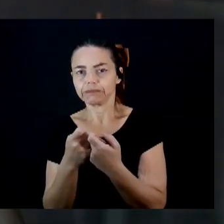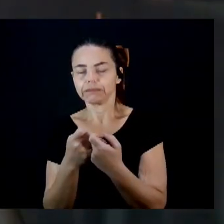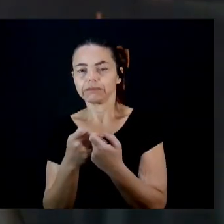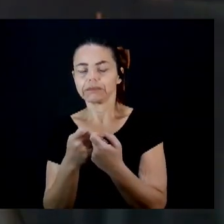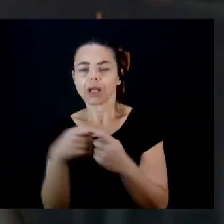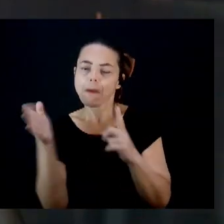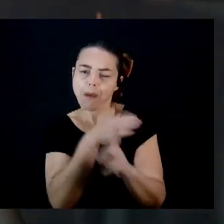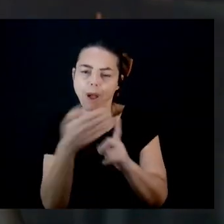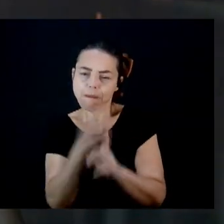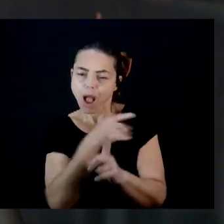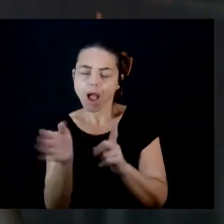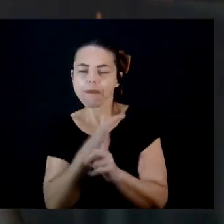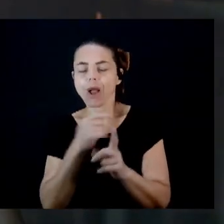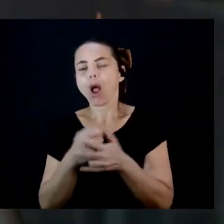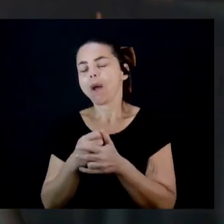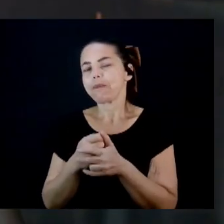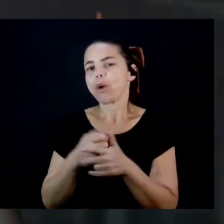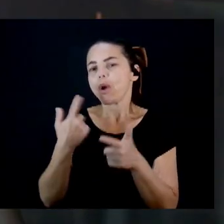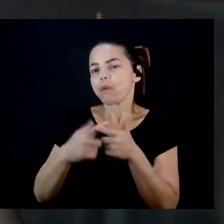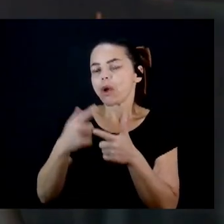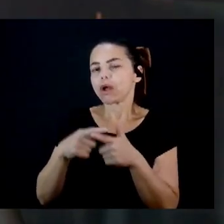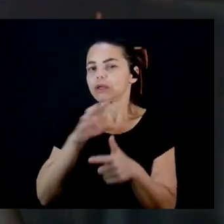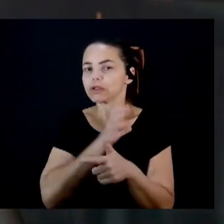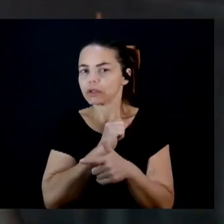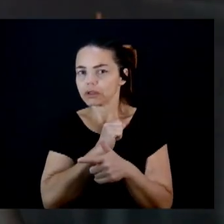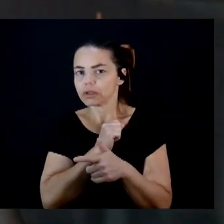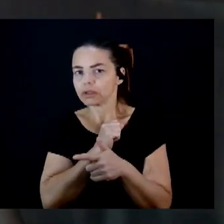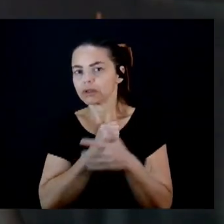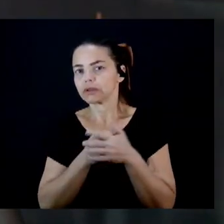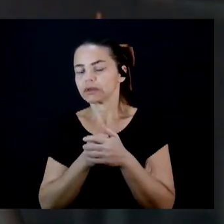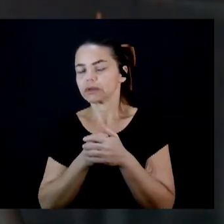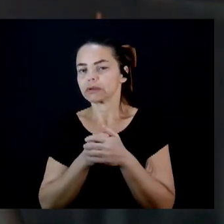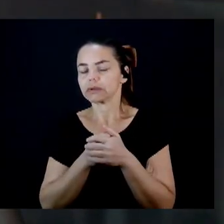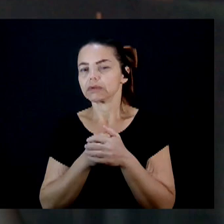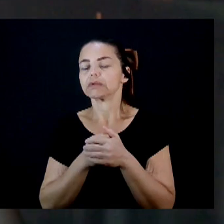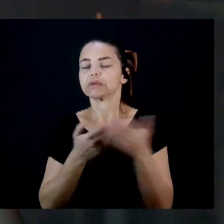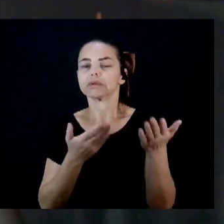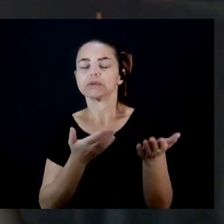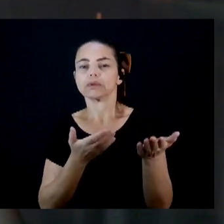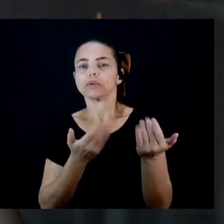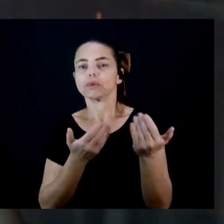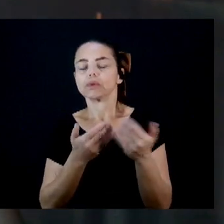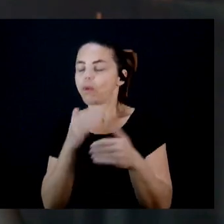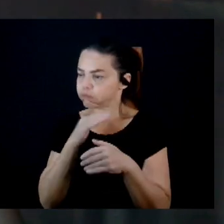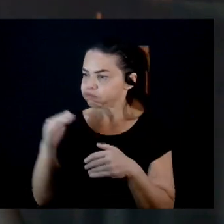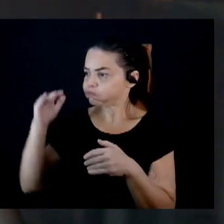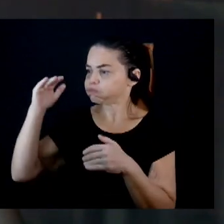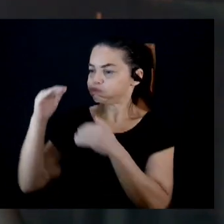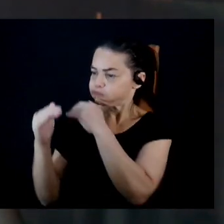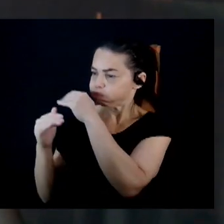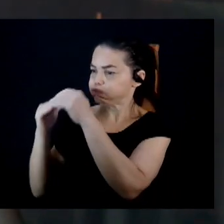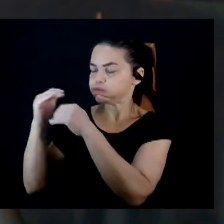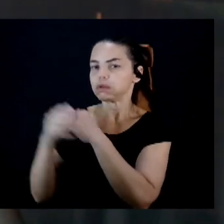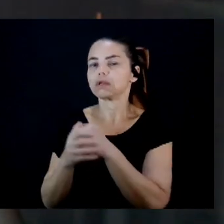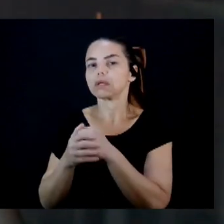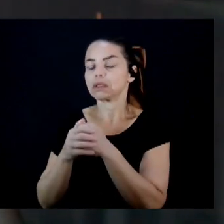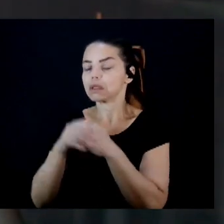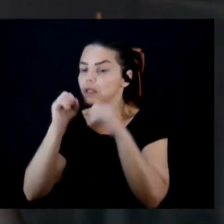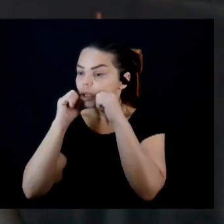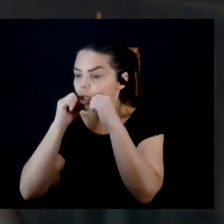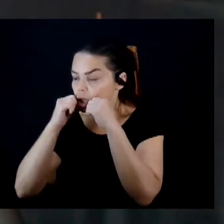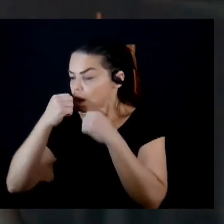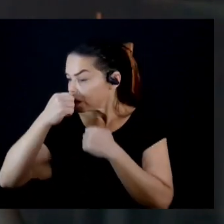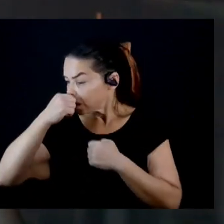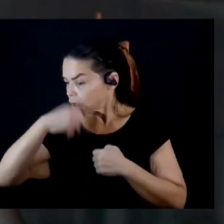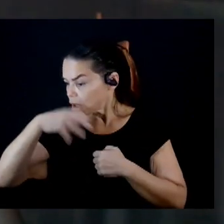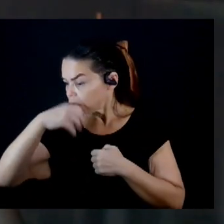assim. O que aquela criança, depois daquela jovem adulto, aquele adulto vai desenvolver? Agressividade e amor. Exato.